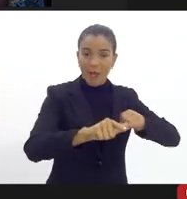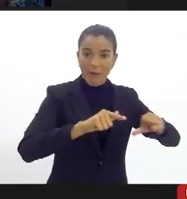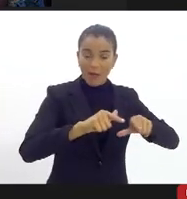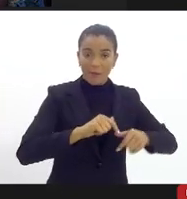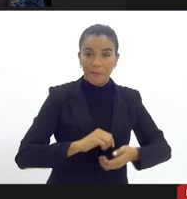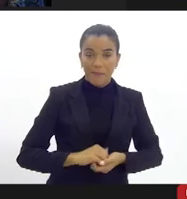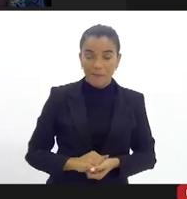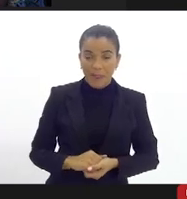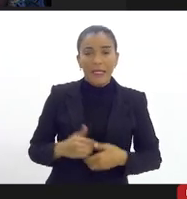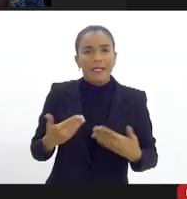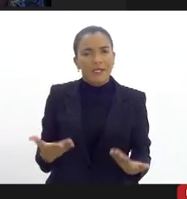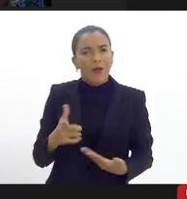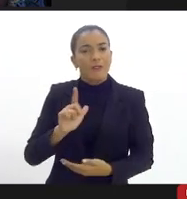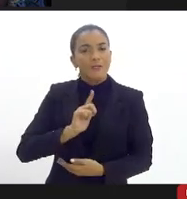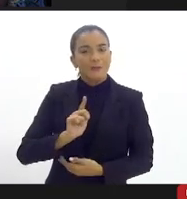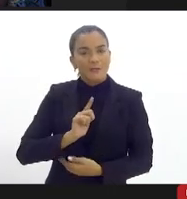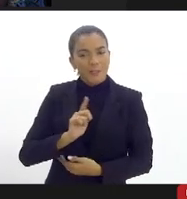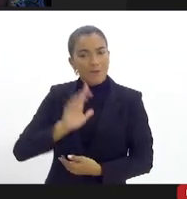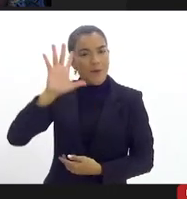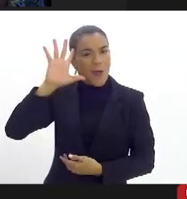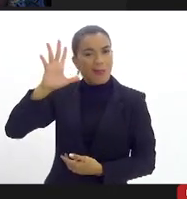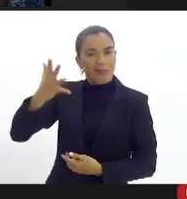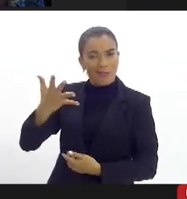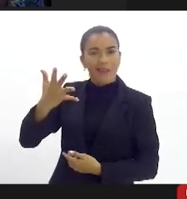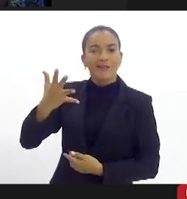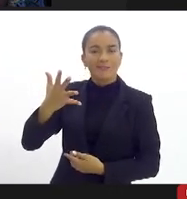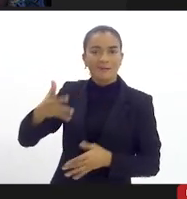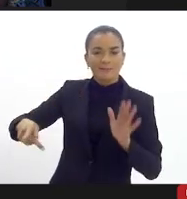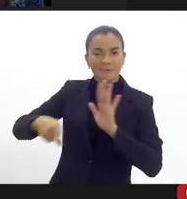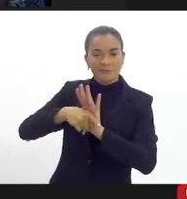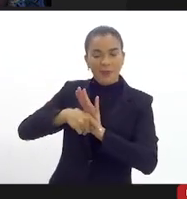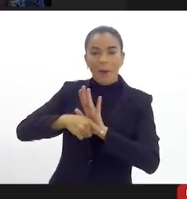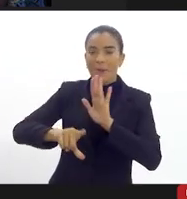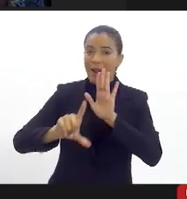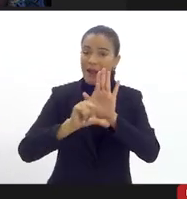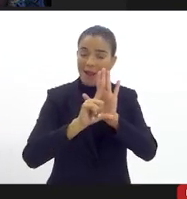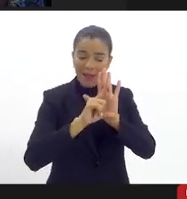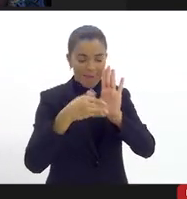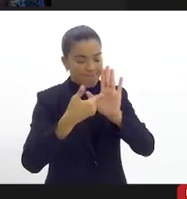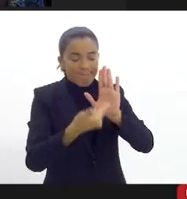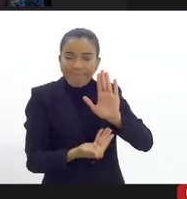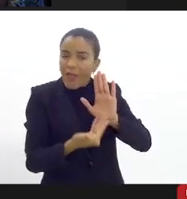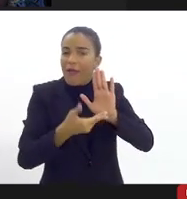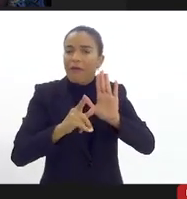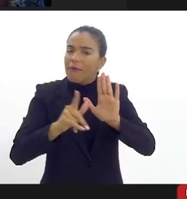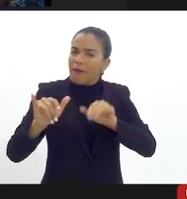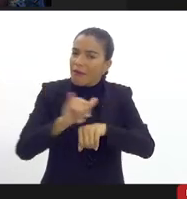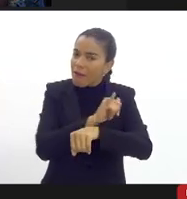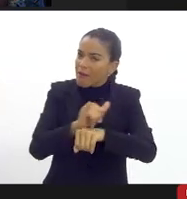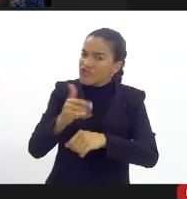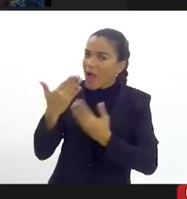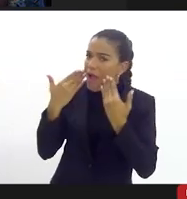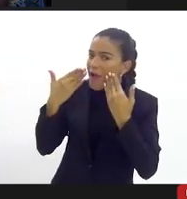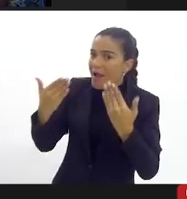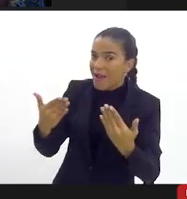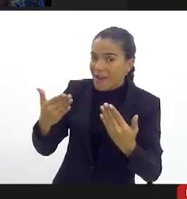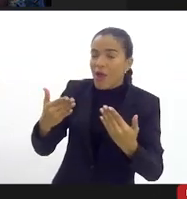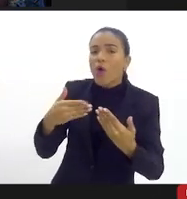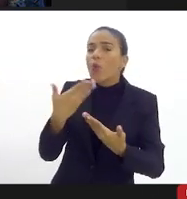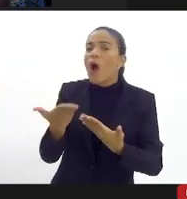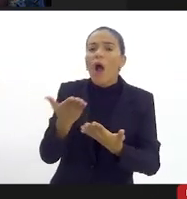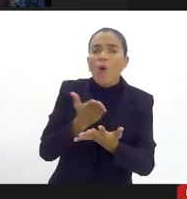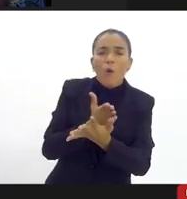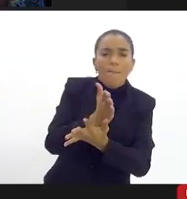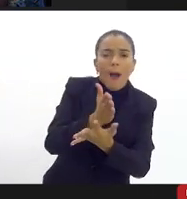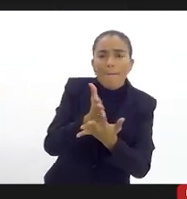então nós temos uma uma decisão da nossa principal lei que de certa forma ela já indica vai ser